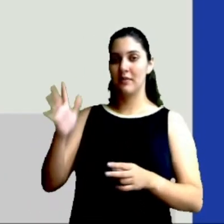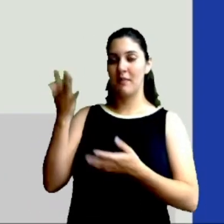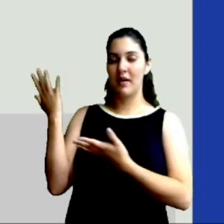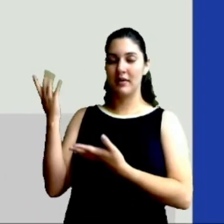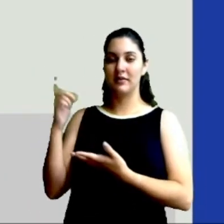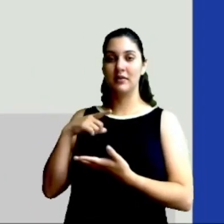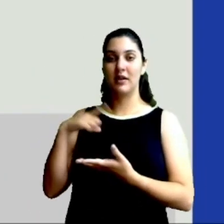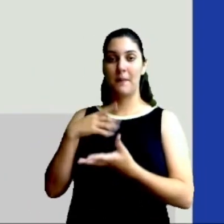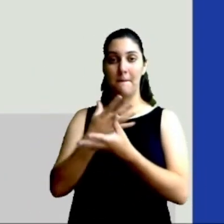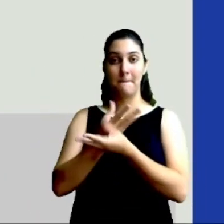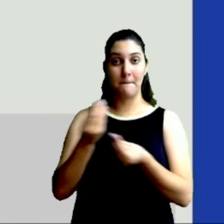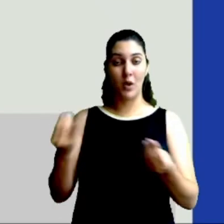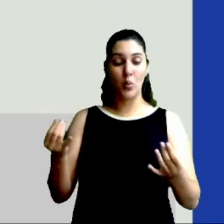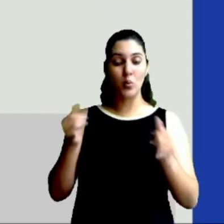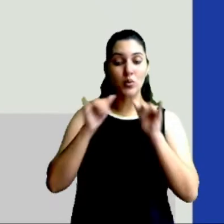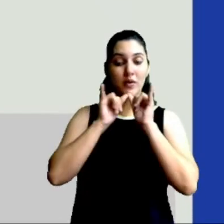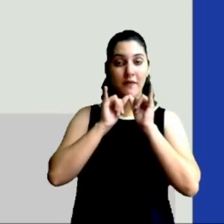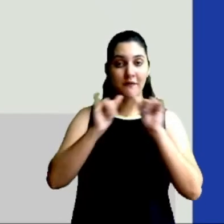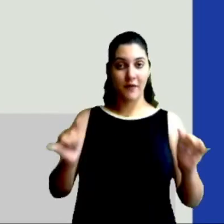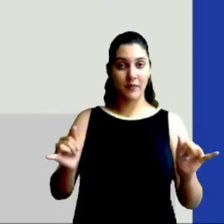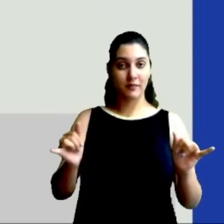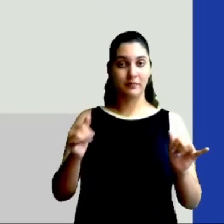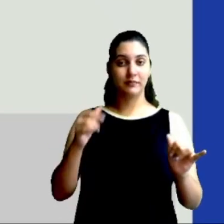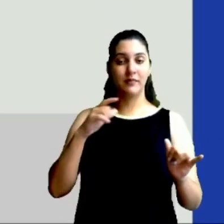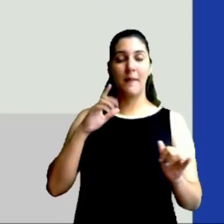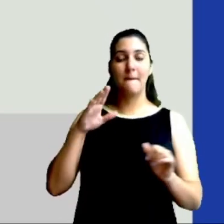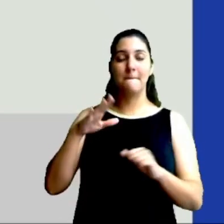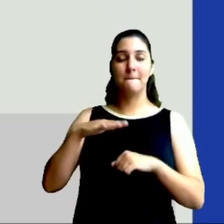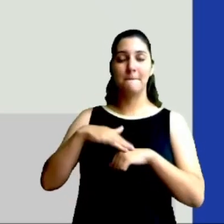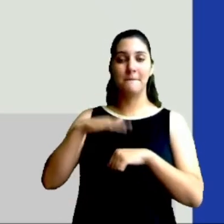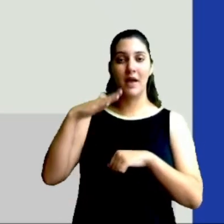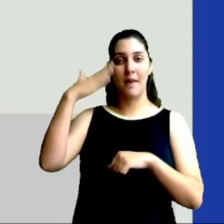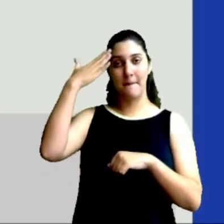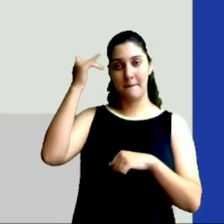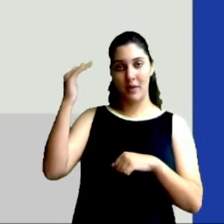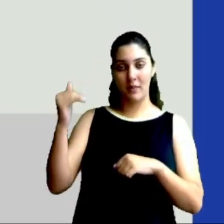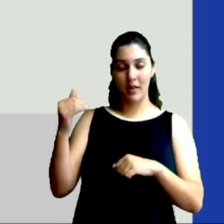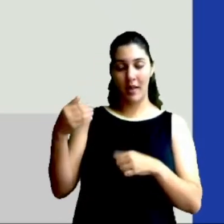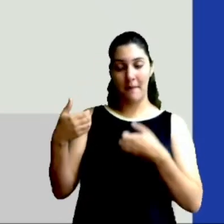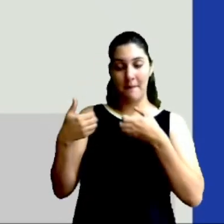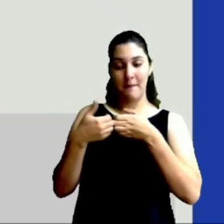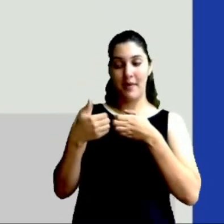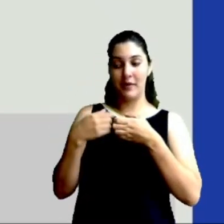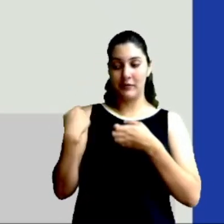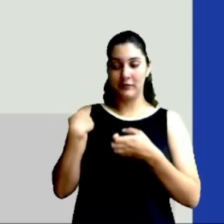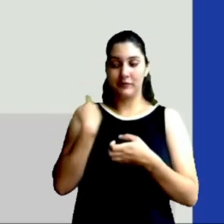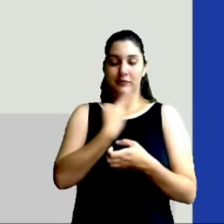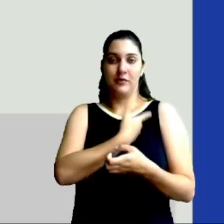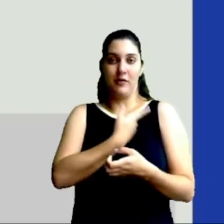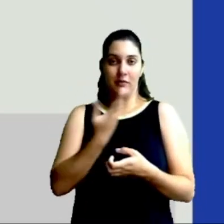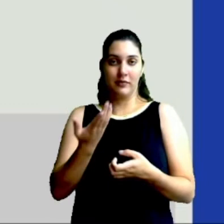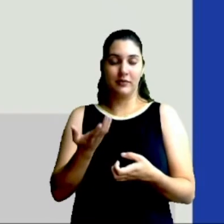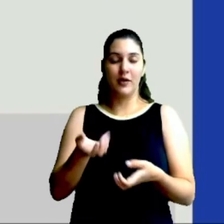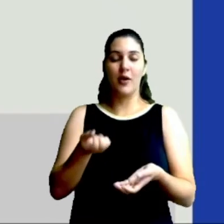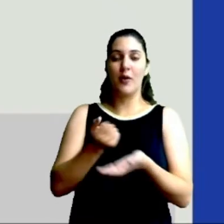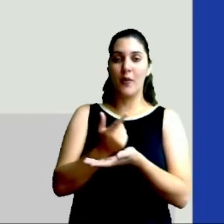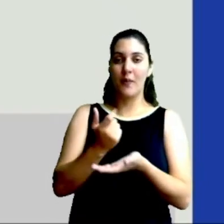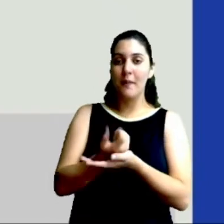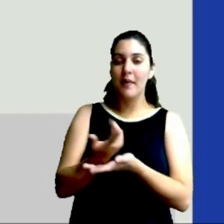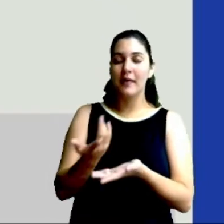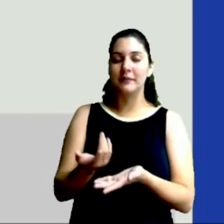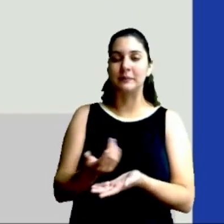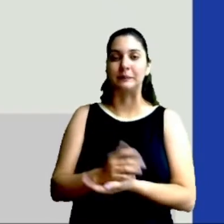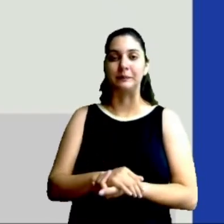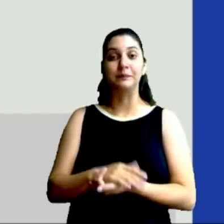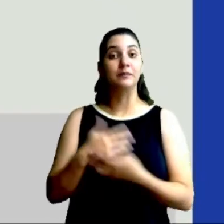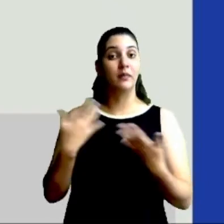cheia de informação, tá? Essa é bem mais popular, bem mais próxima de nós, que vamos comprar, que somos consumidores.